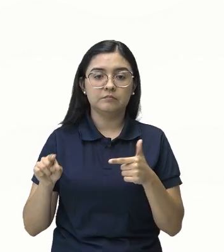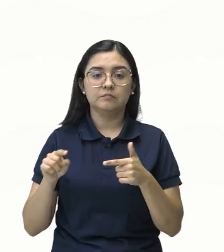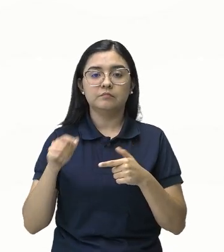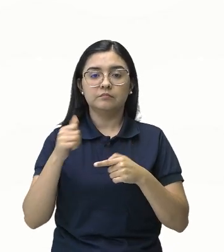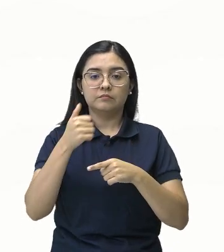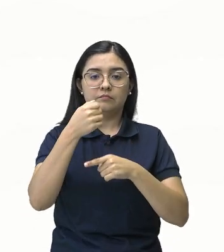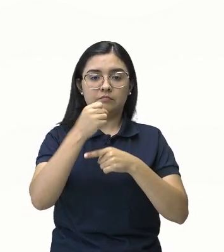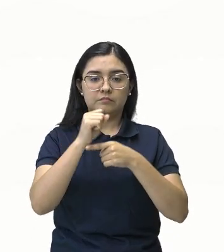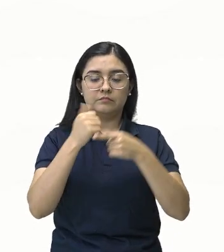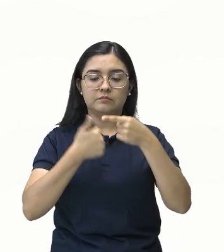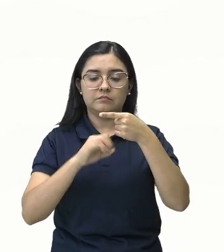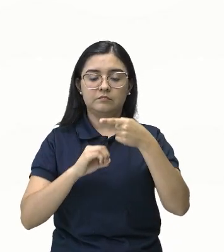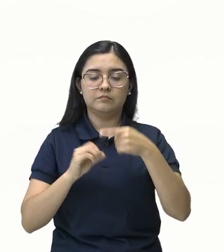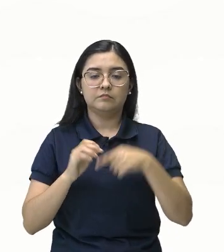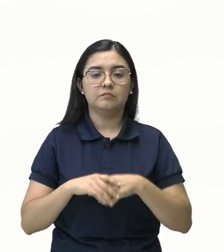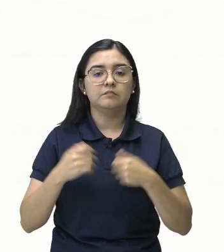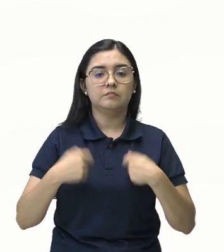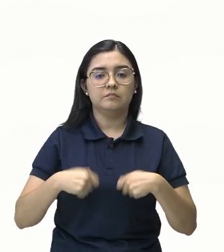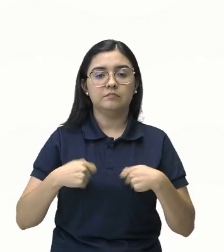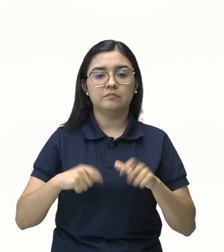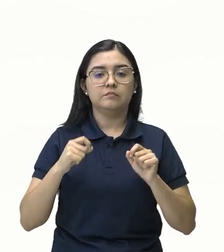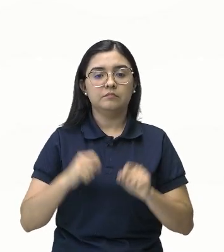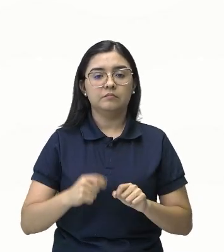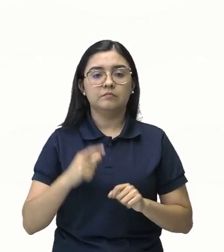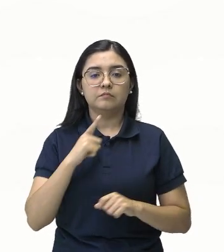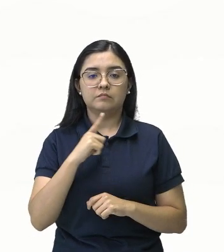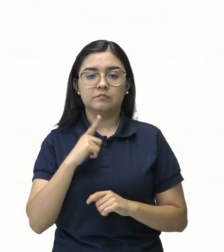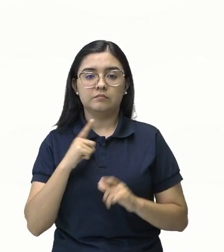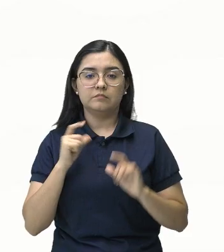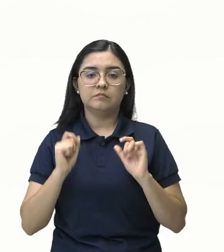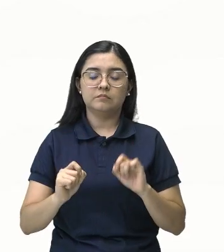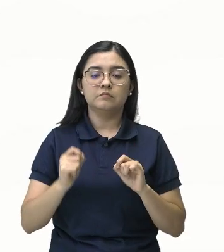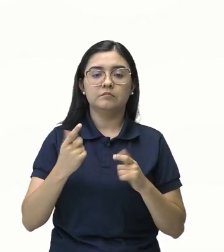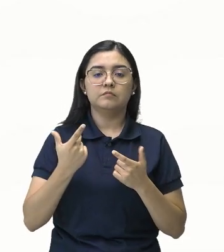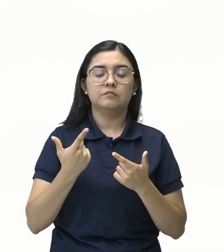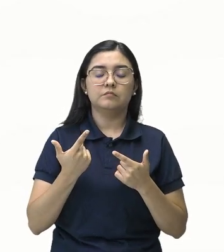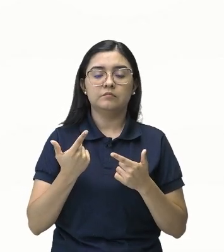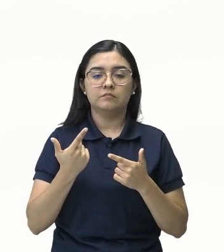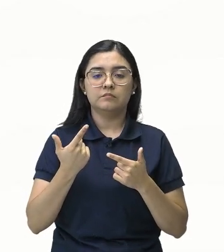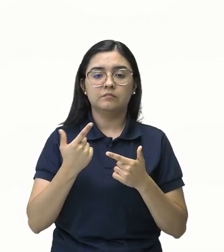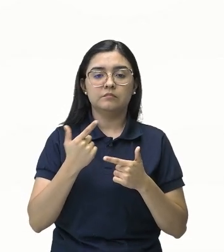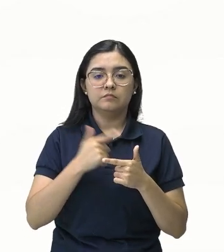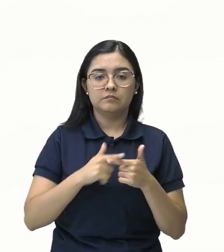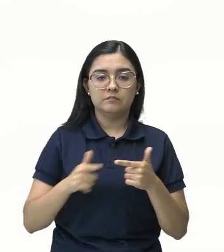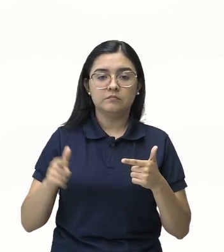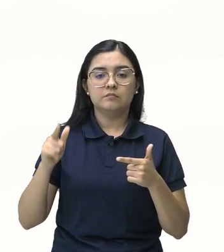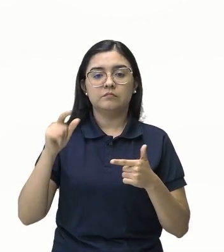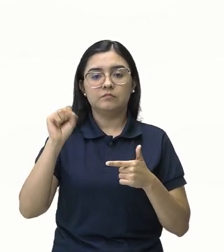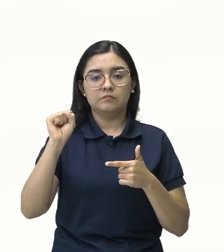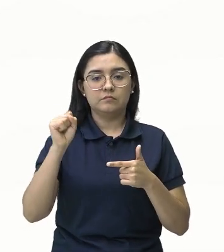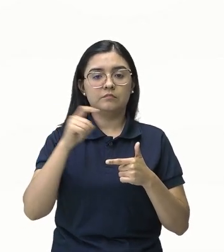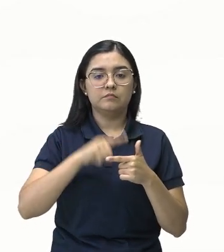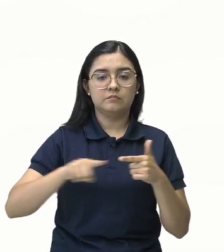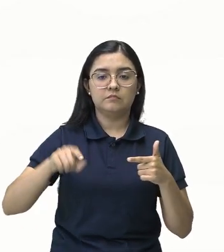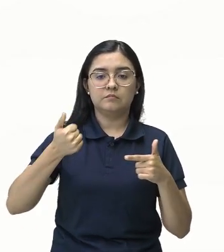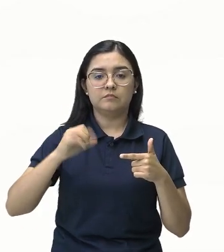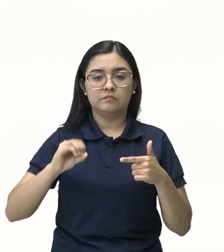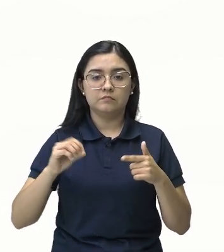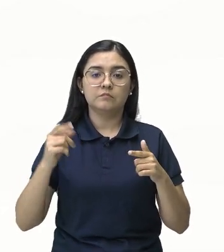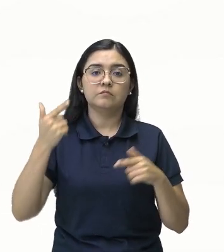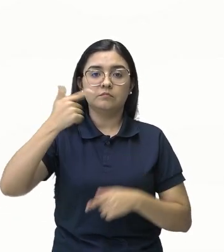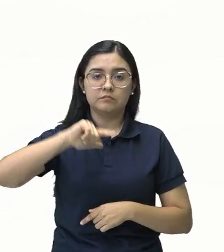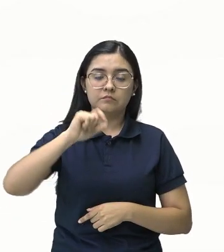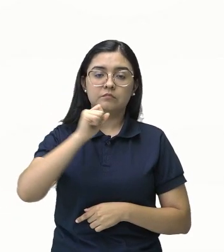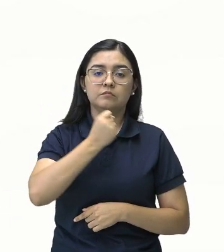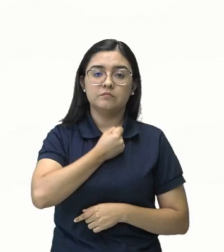Então, eu tenho que ainda ver outro número que eu posso dividir tanto o 8 como o 10. Como os dois números são pares